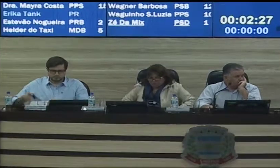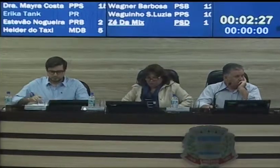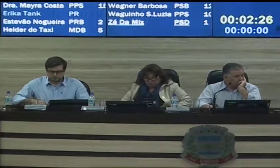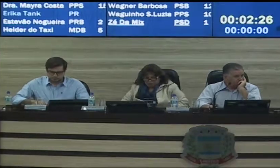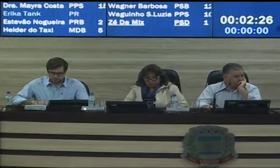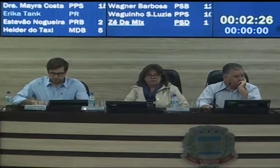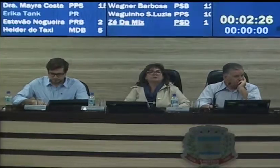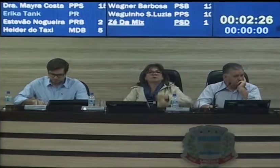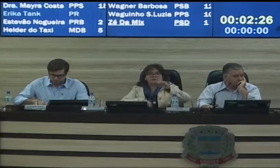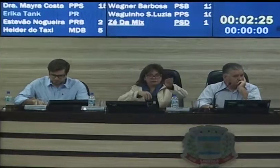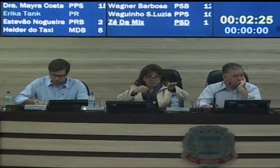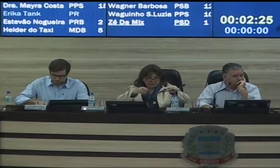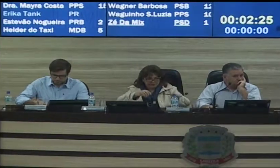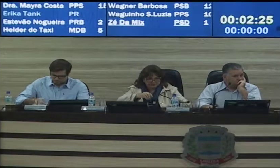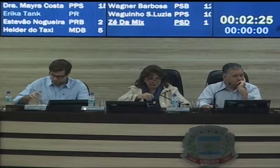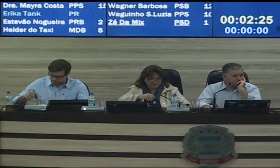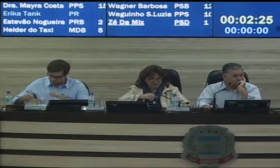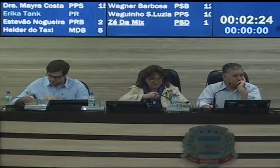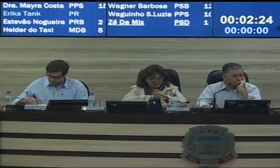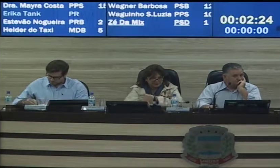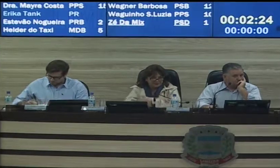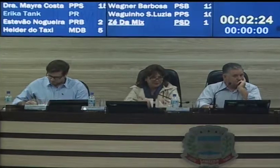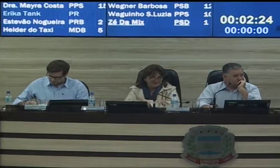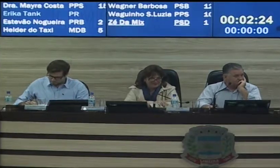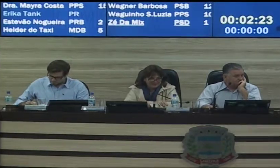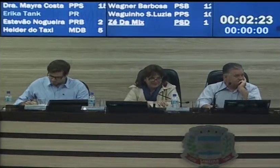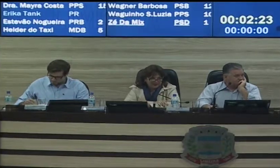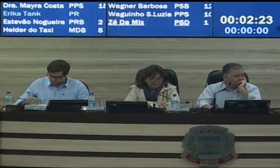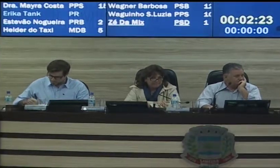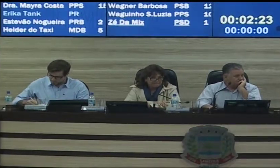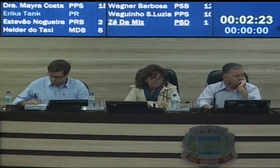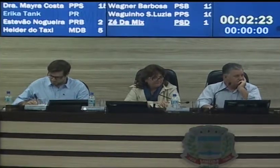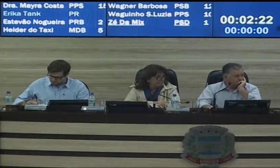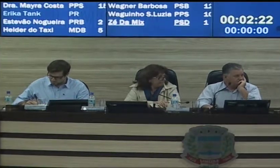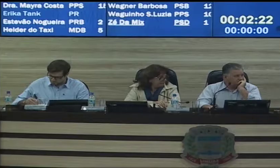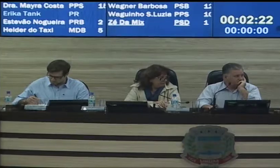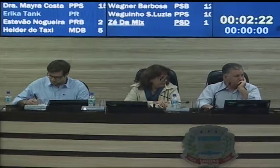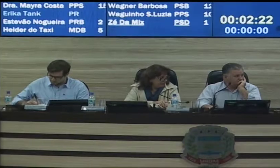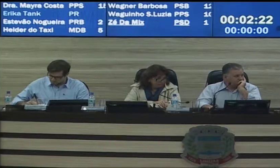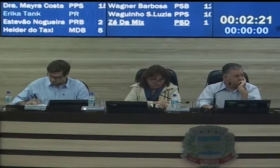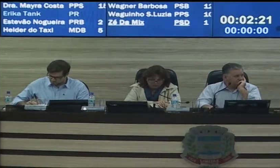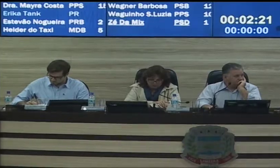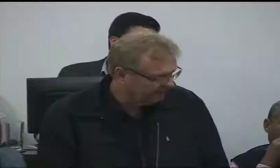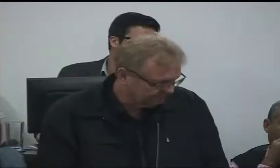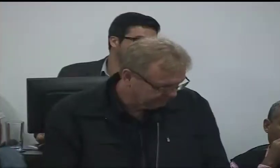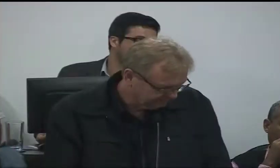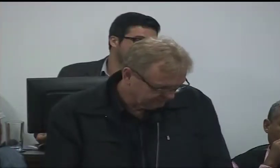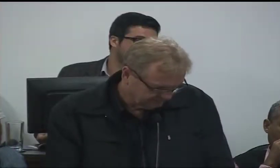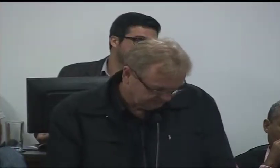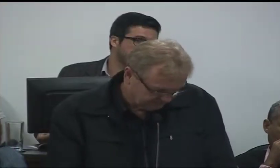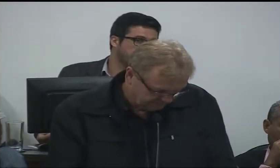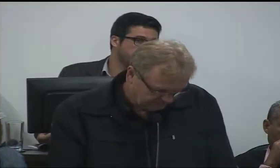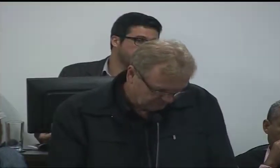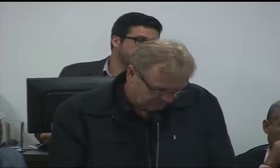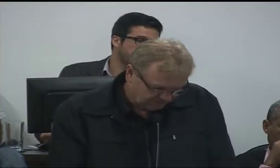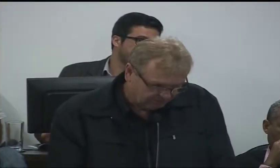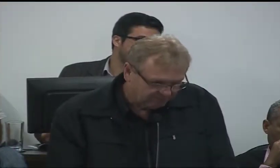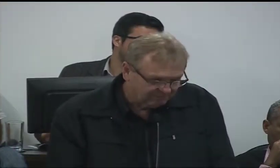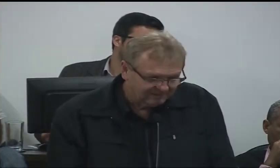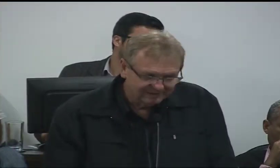Mariela, o Serginho, que está ali, marido dela, toda a preocupação, tudo que é